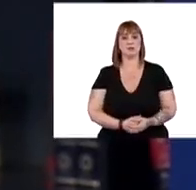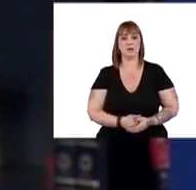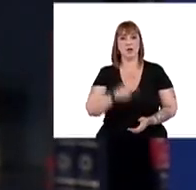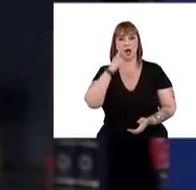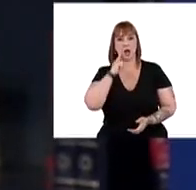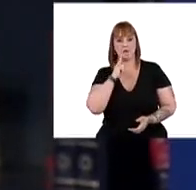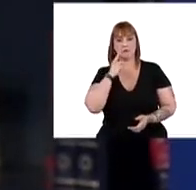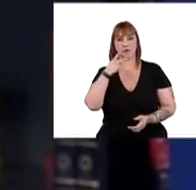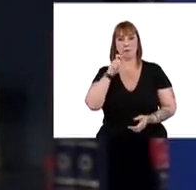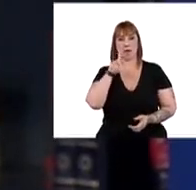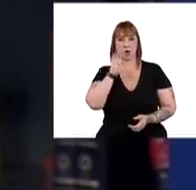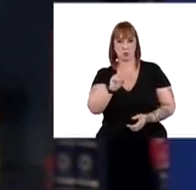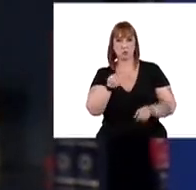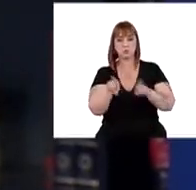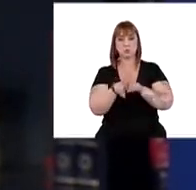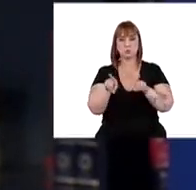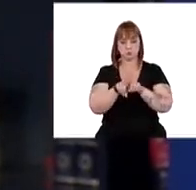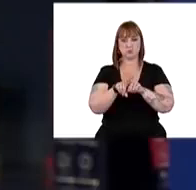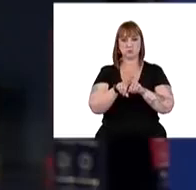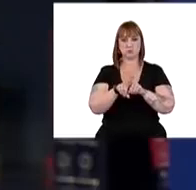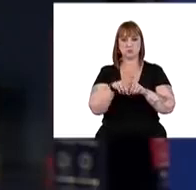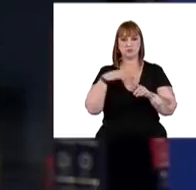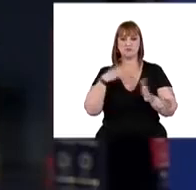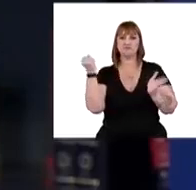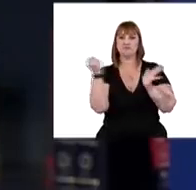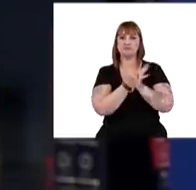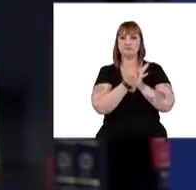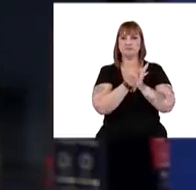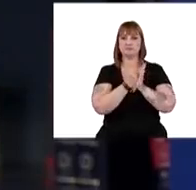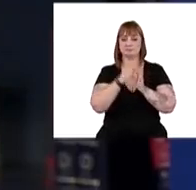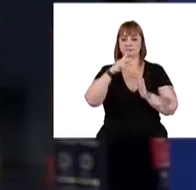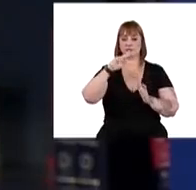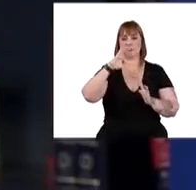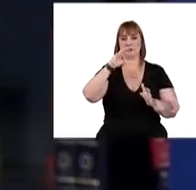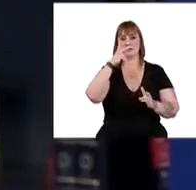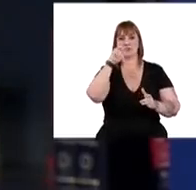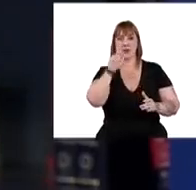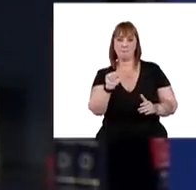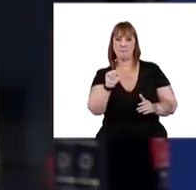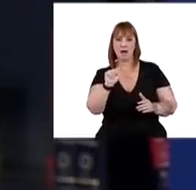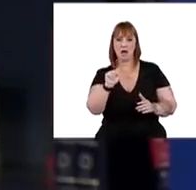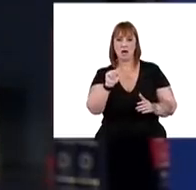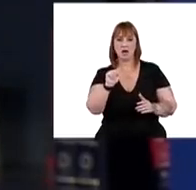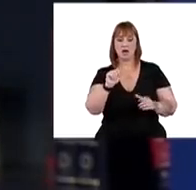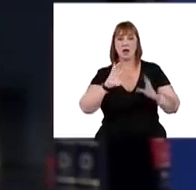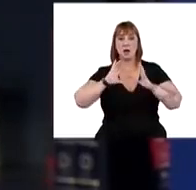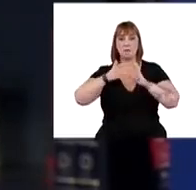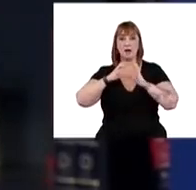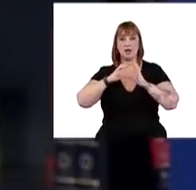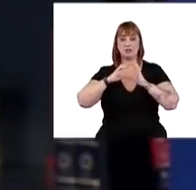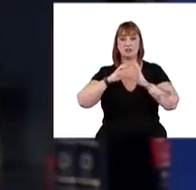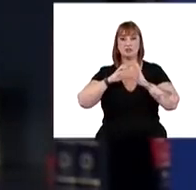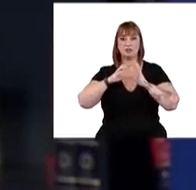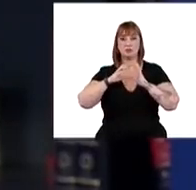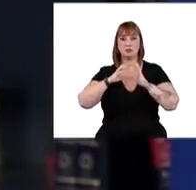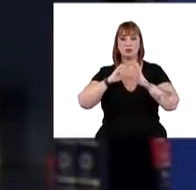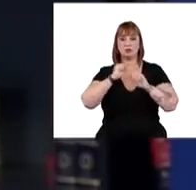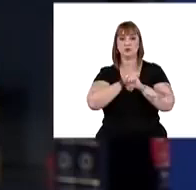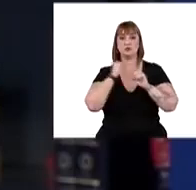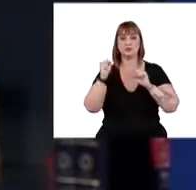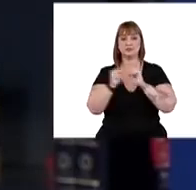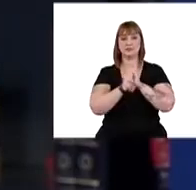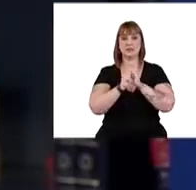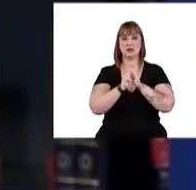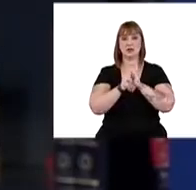Paulo Rabelo. Eu já estava homologado na chapa, como cabeça de chapa do Partido Social Cristão, mas